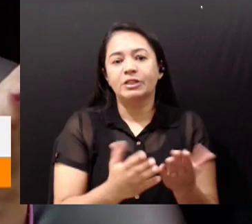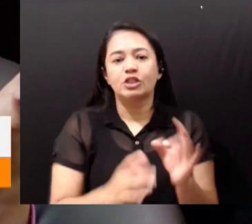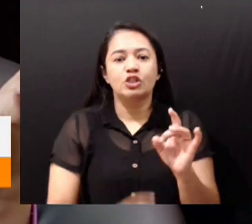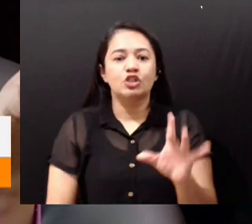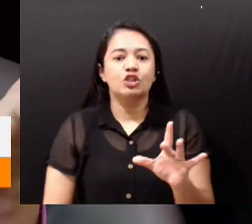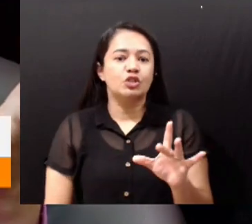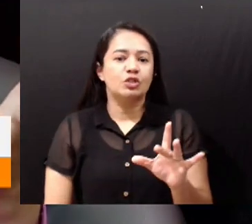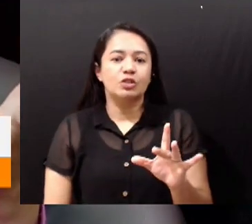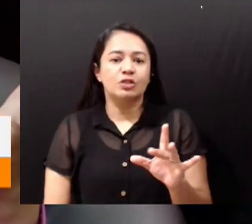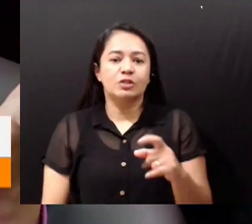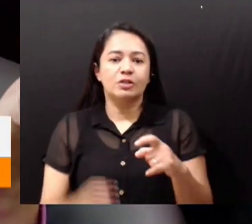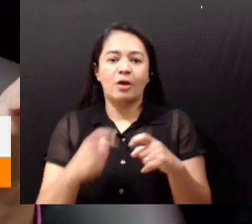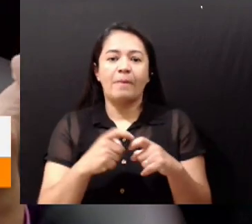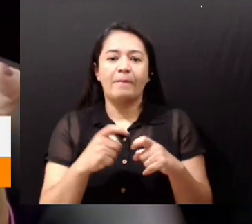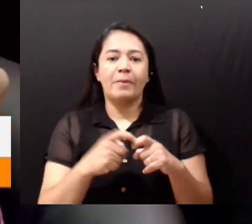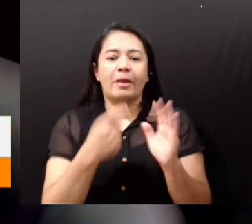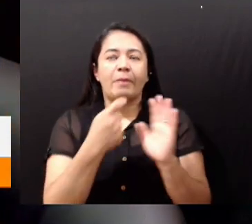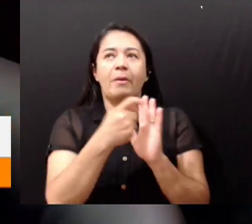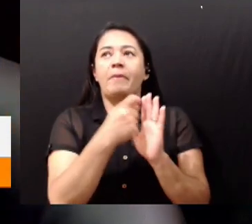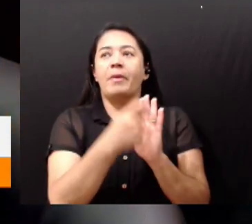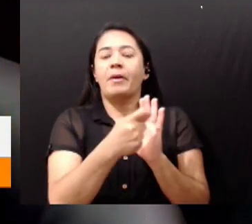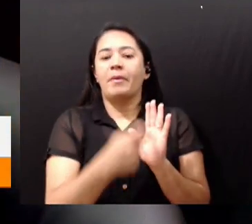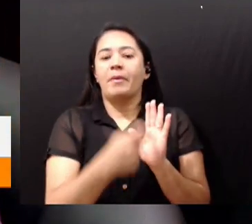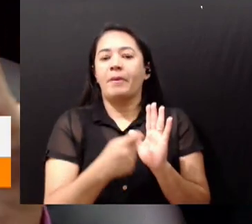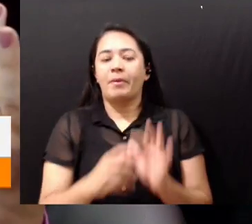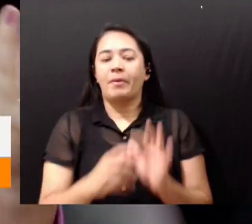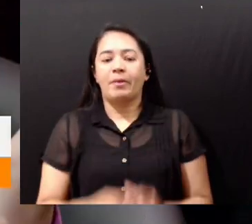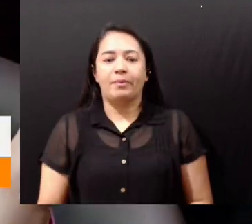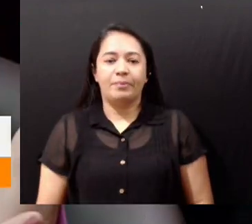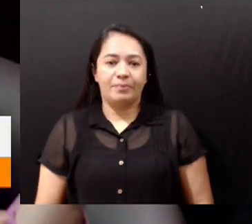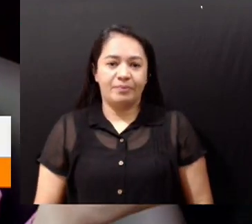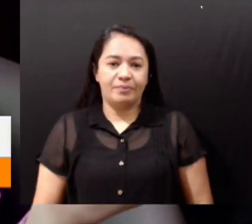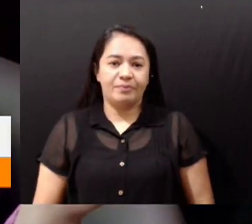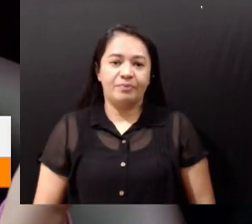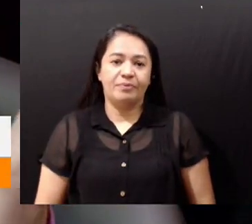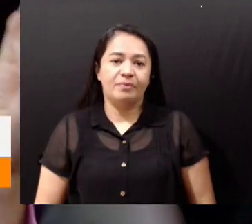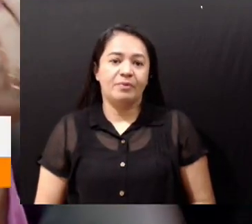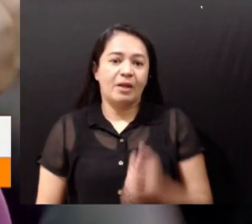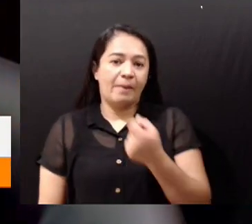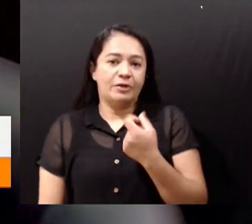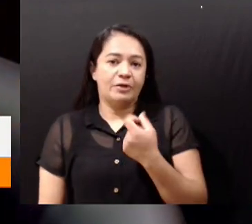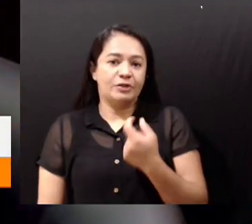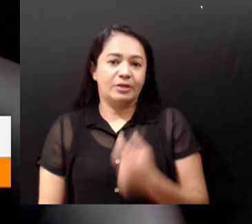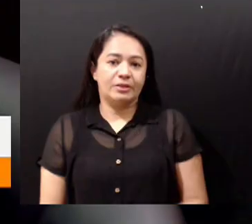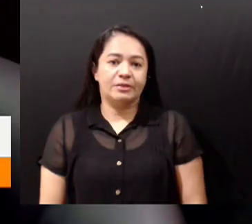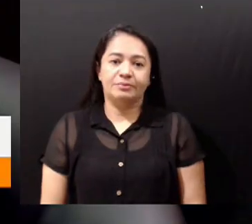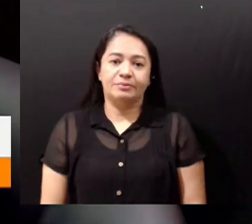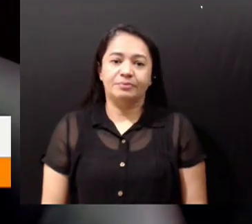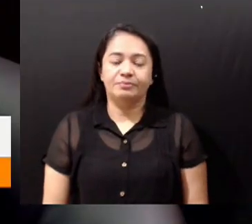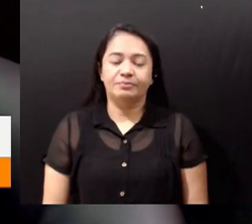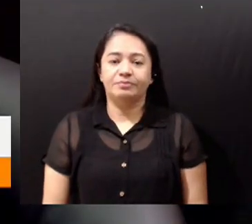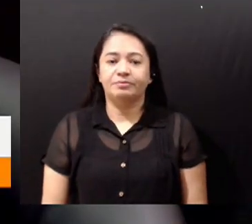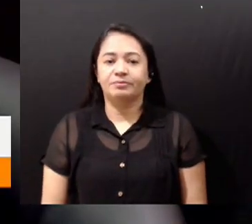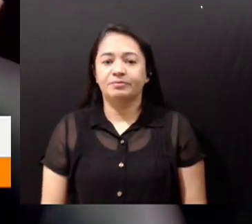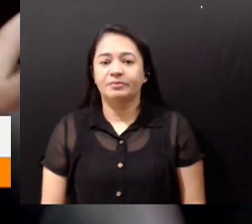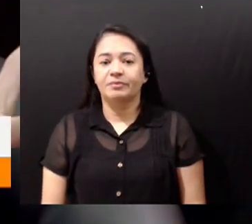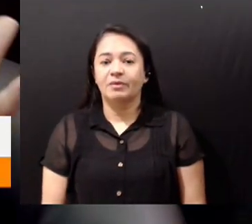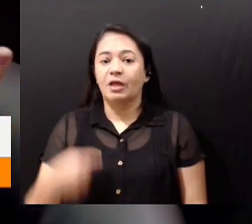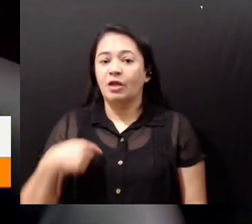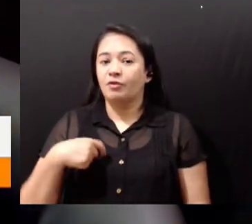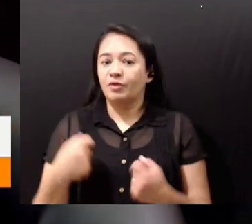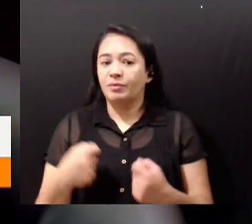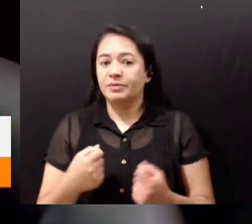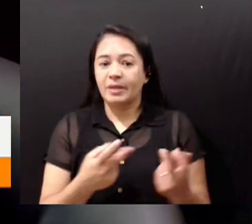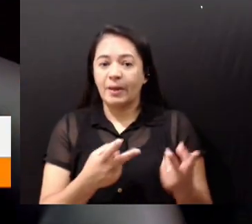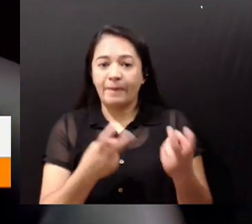lá prescrevendo a medicação e mandando mudar estilo de vida. Eu vou precisar identificar no meu